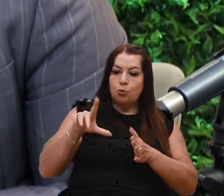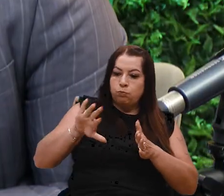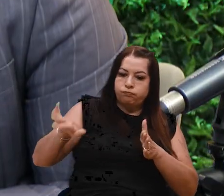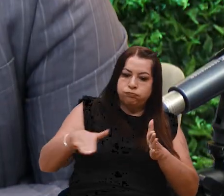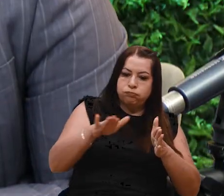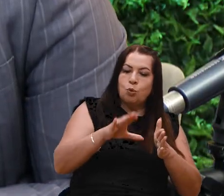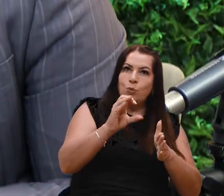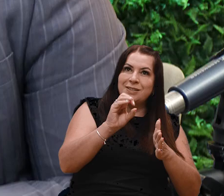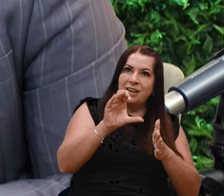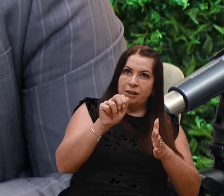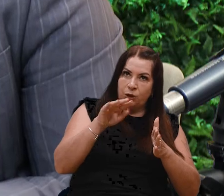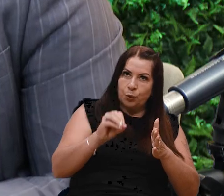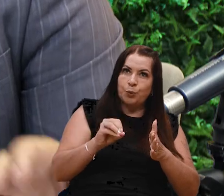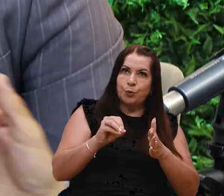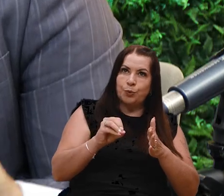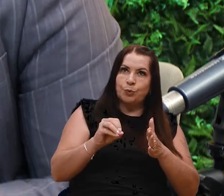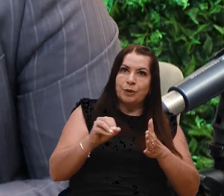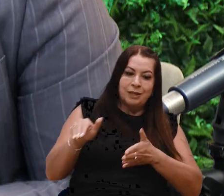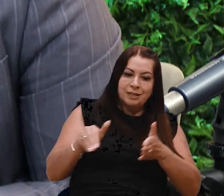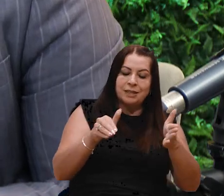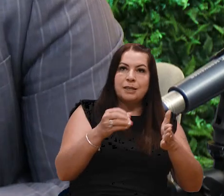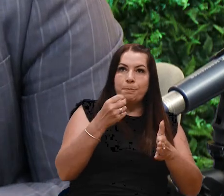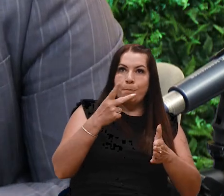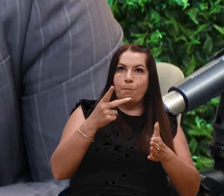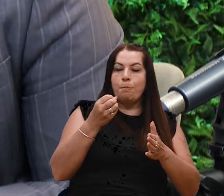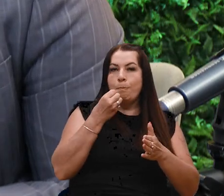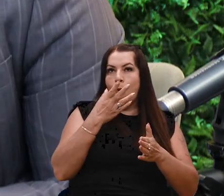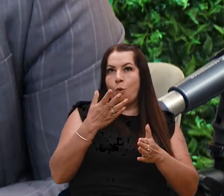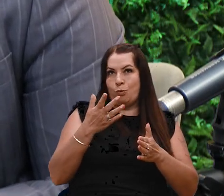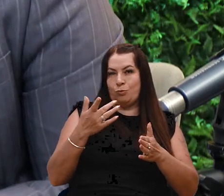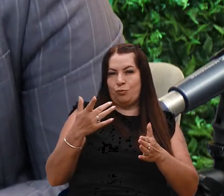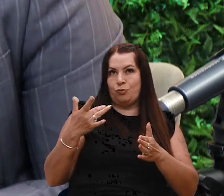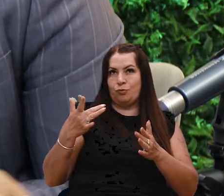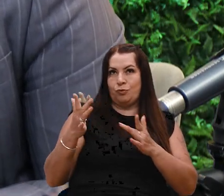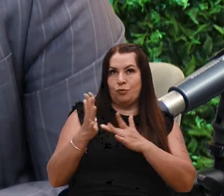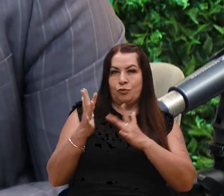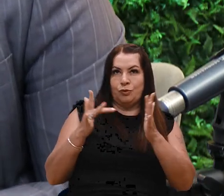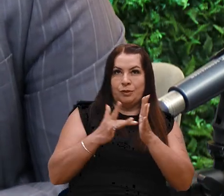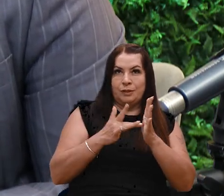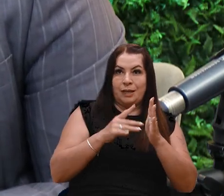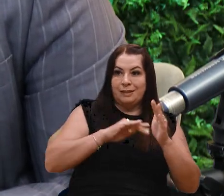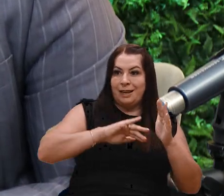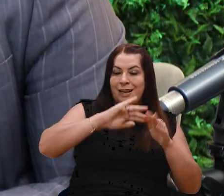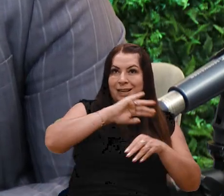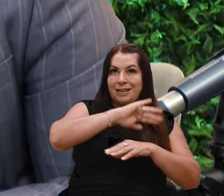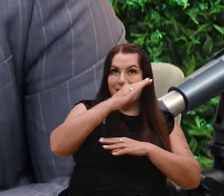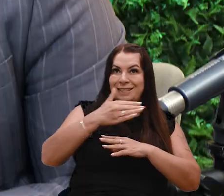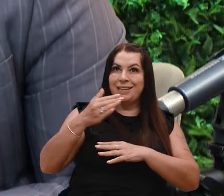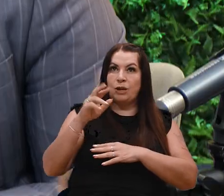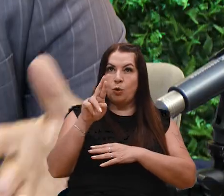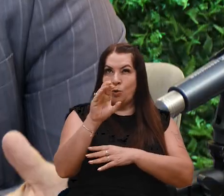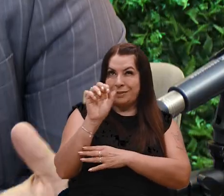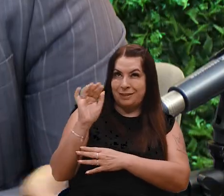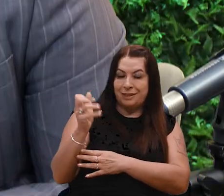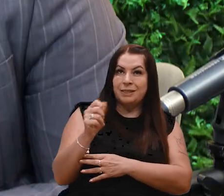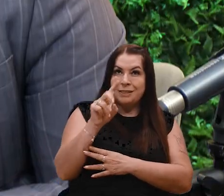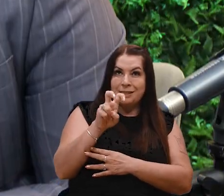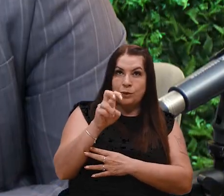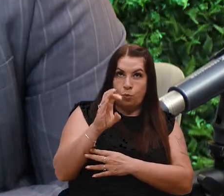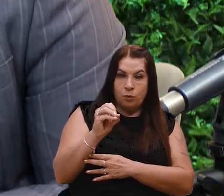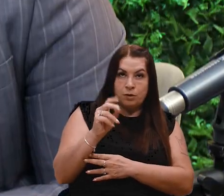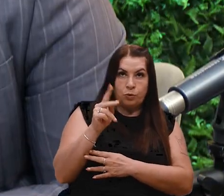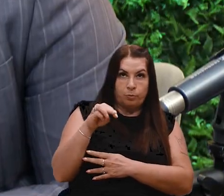estrada de Bom Jesus até a Serra da Rocinha, esses 50 quilômetros, quando eu fui